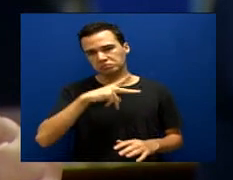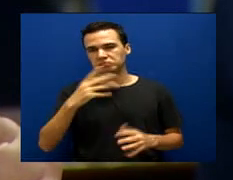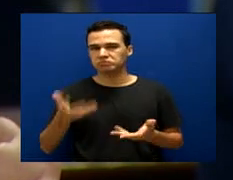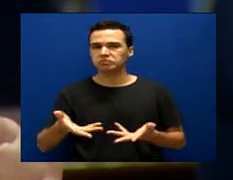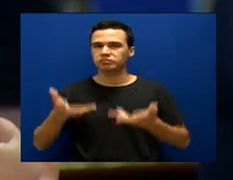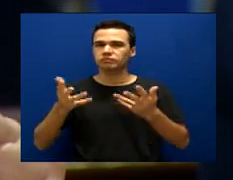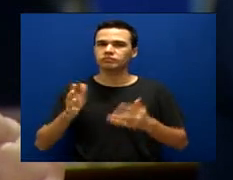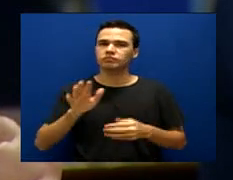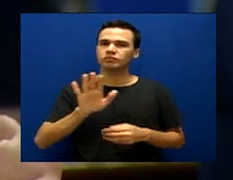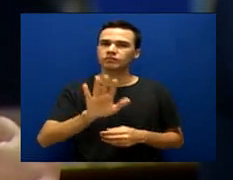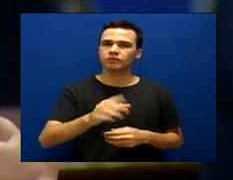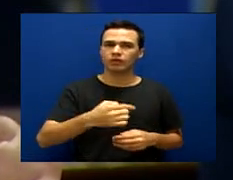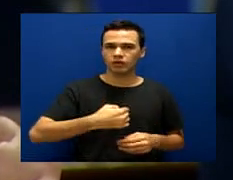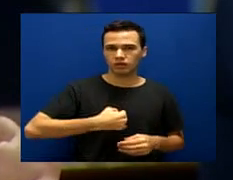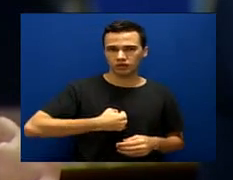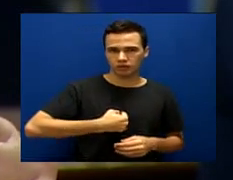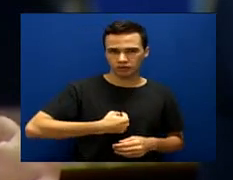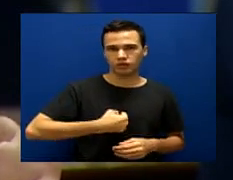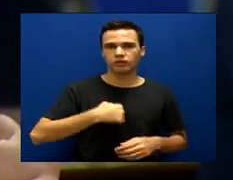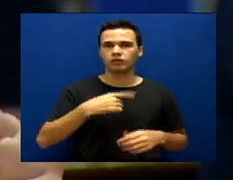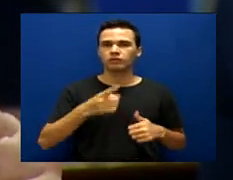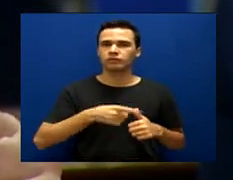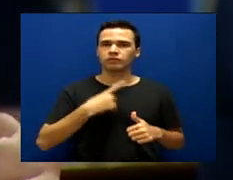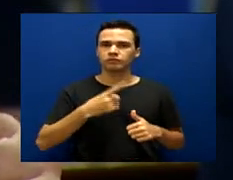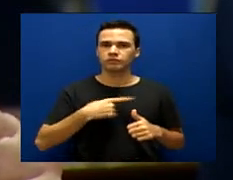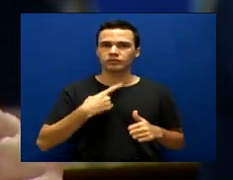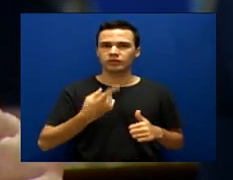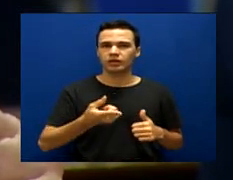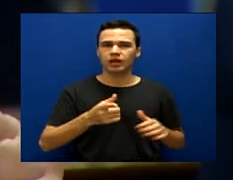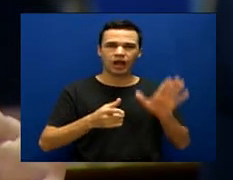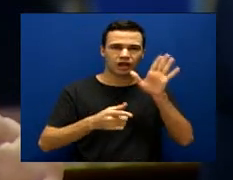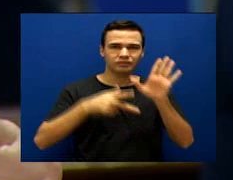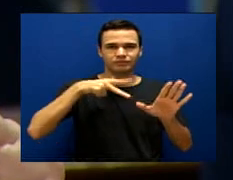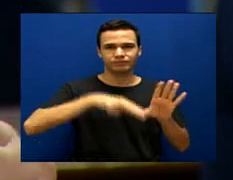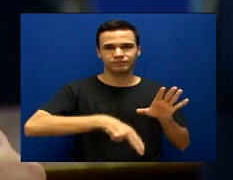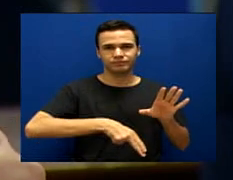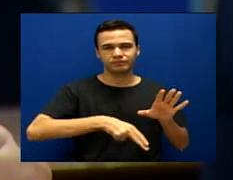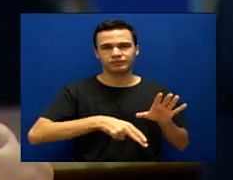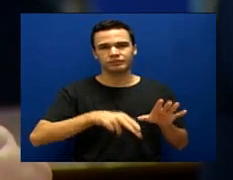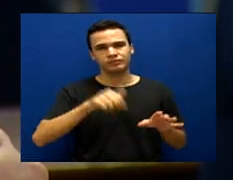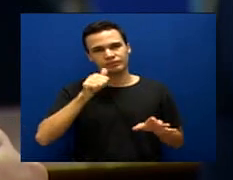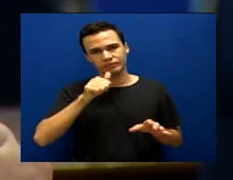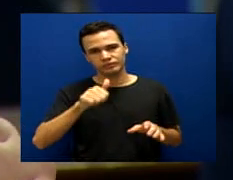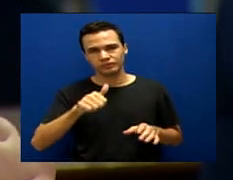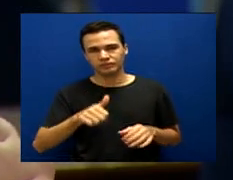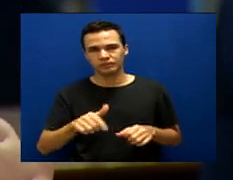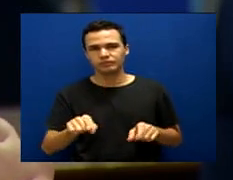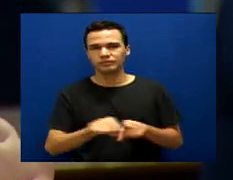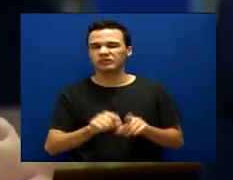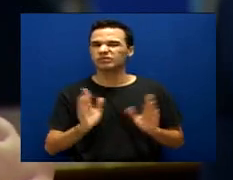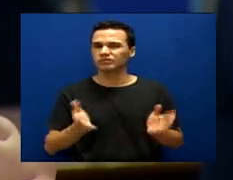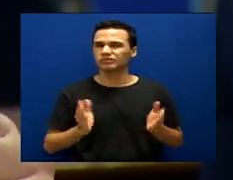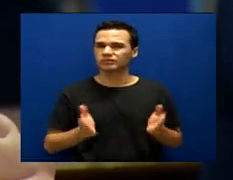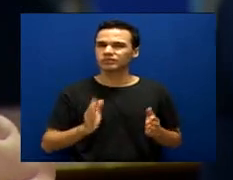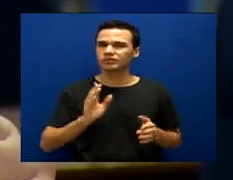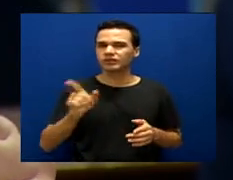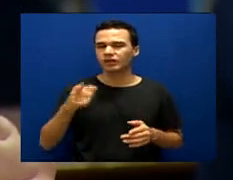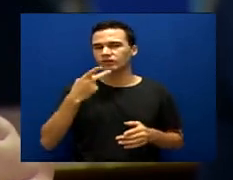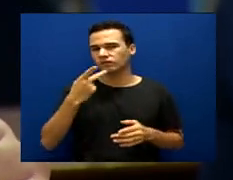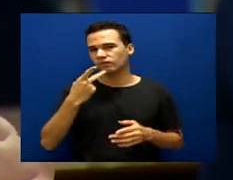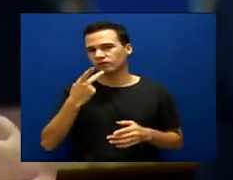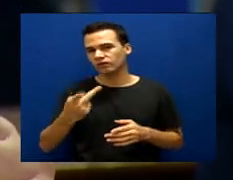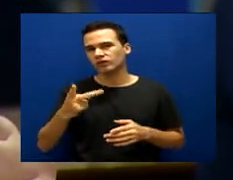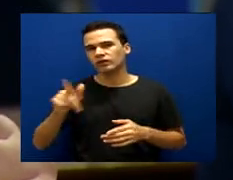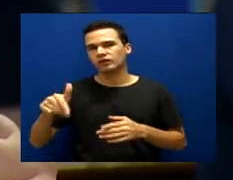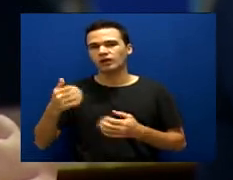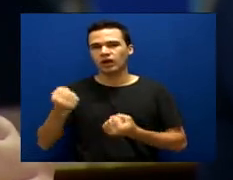lindo apresentado, mas a minha primeira visão é castração. Já discutimos várias vezes sobre o castramóvel,